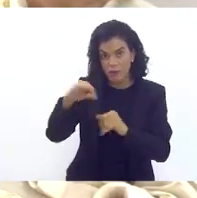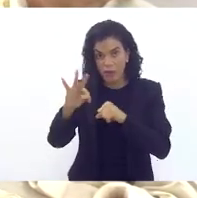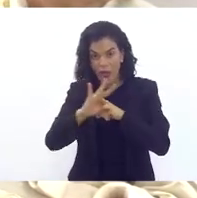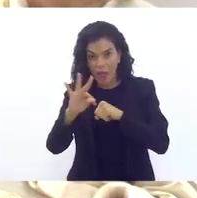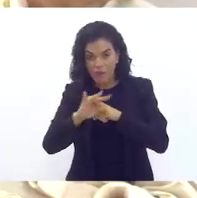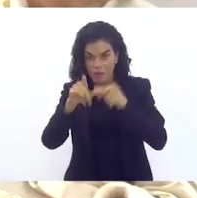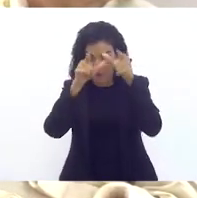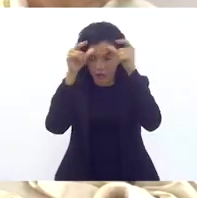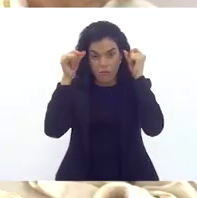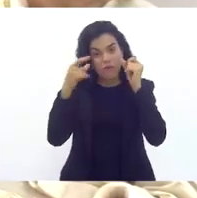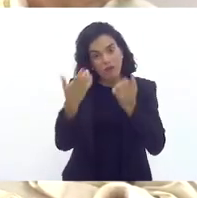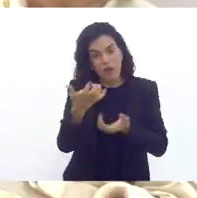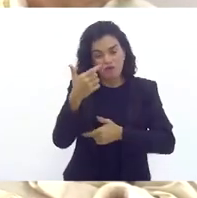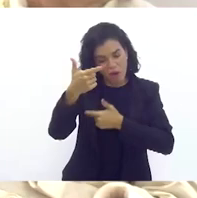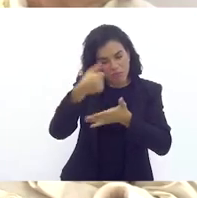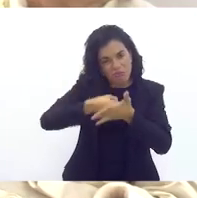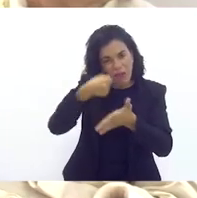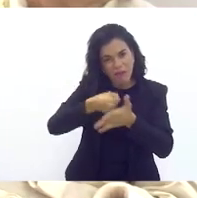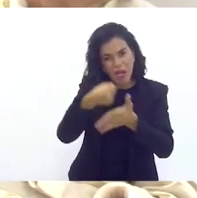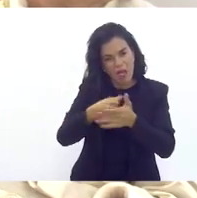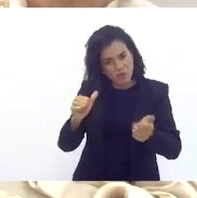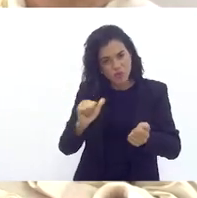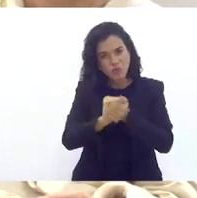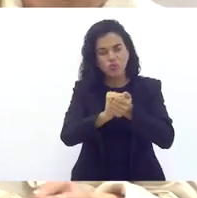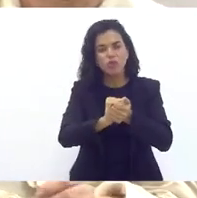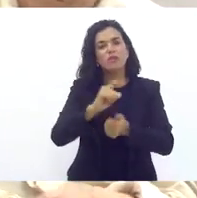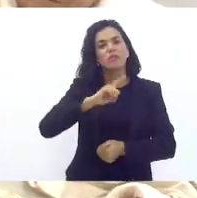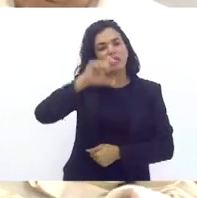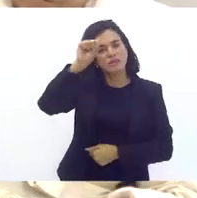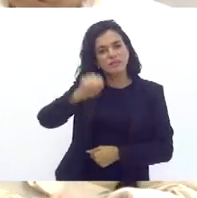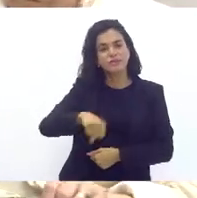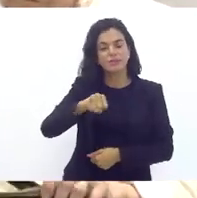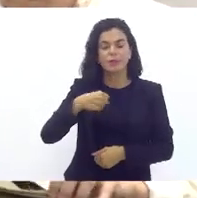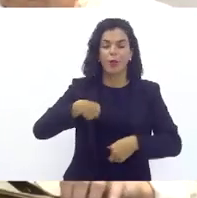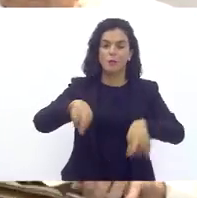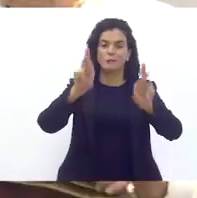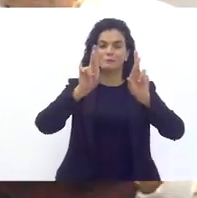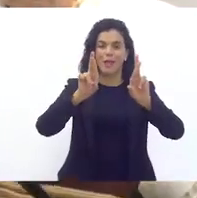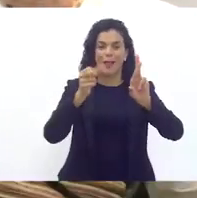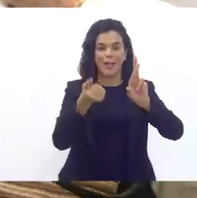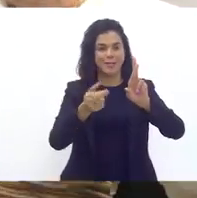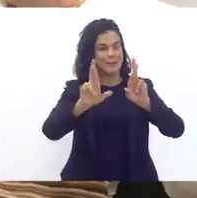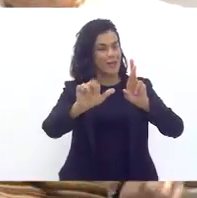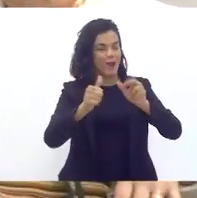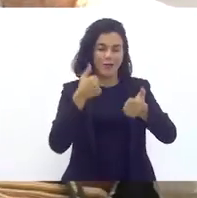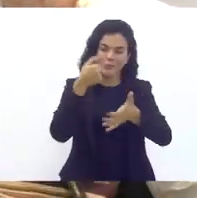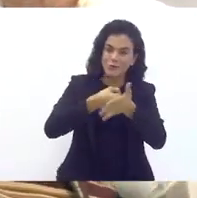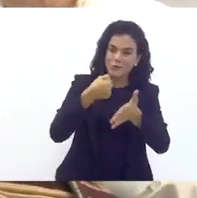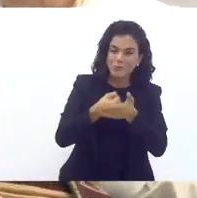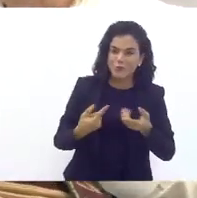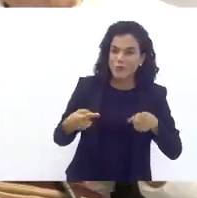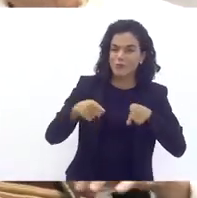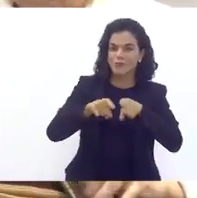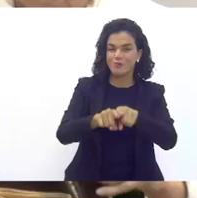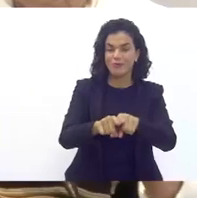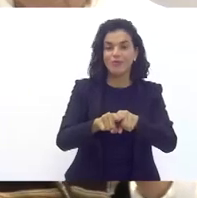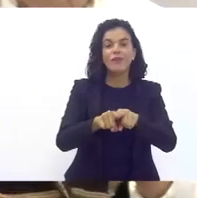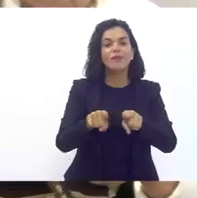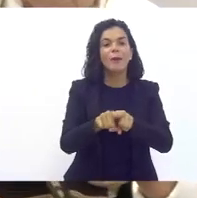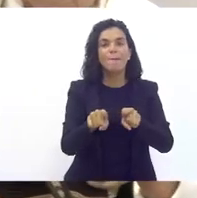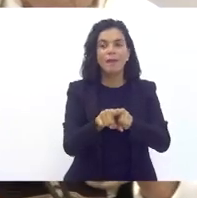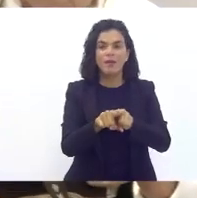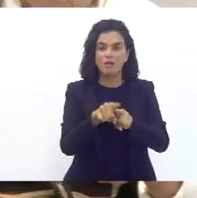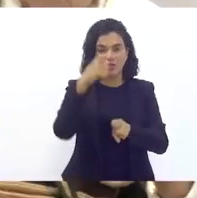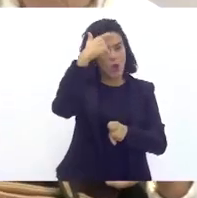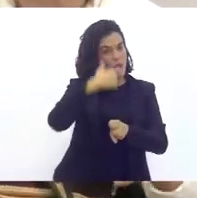vamos batalhar por isso, doutora Marta. Tem sim. Eu espero que a senhora também lute junto com a gente, que reconheça, não é eu